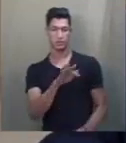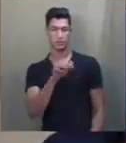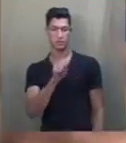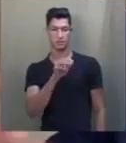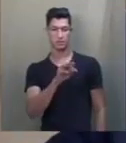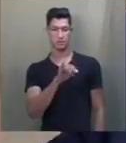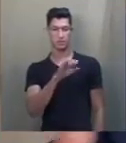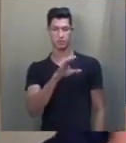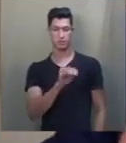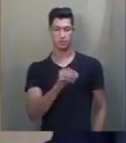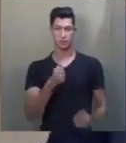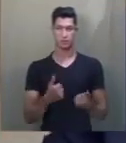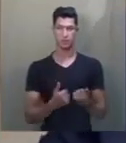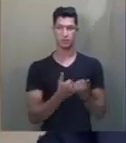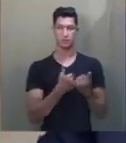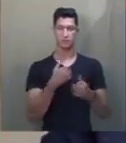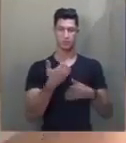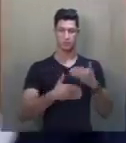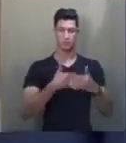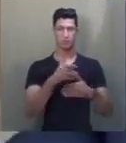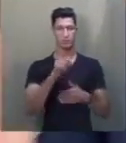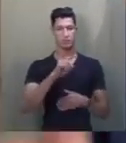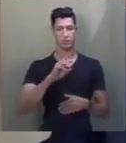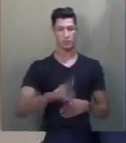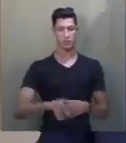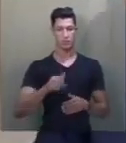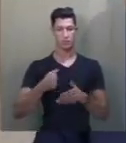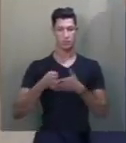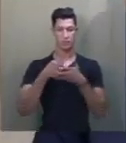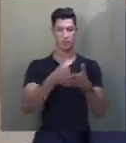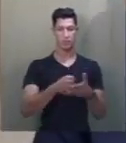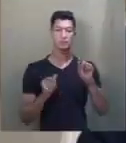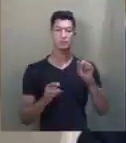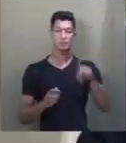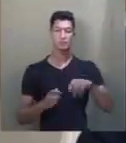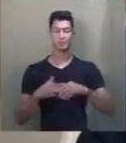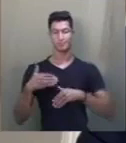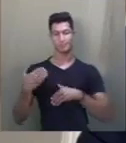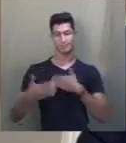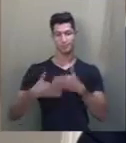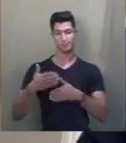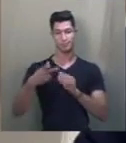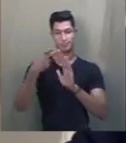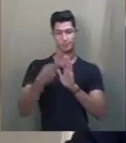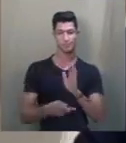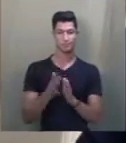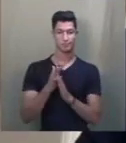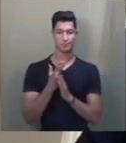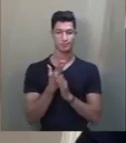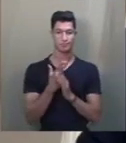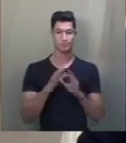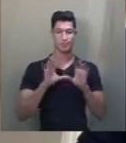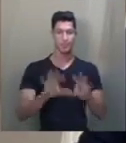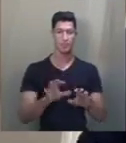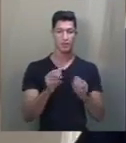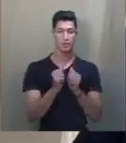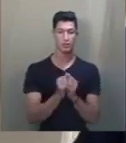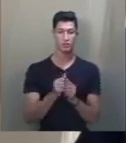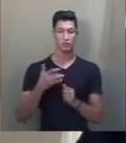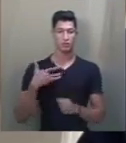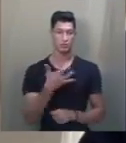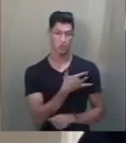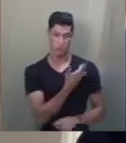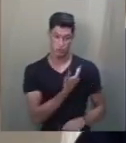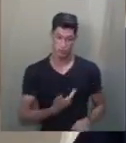de provas, instrução de processos que levariam à autuação. Esse é um projeto que mexe muito com saúde